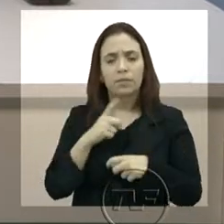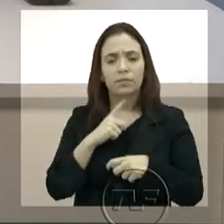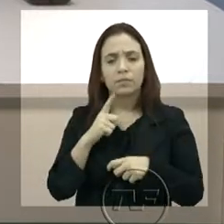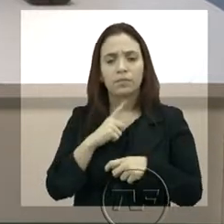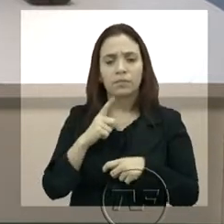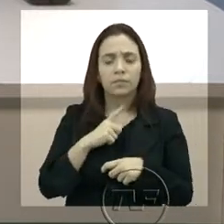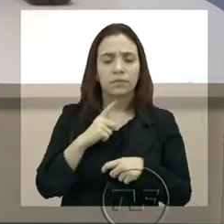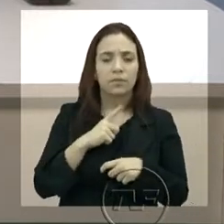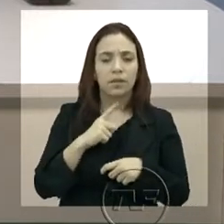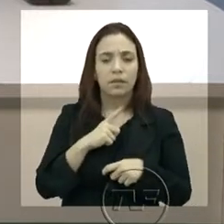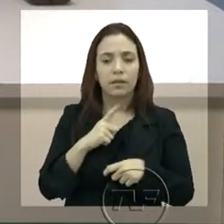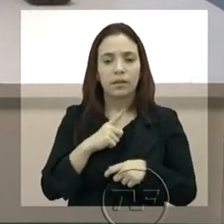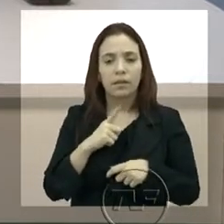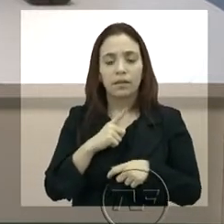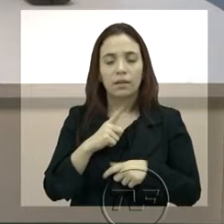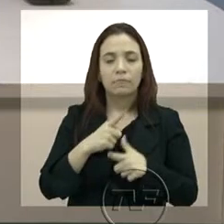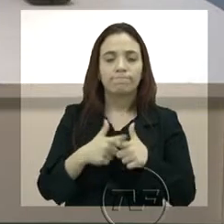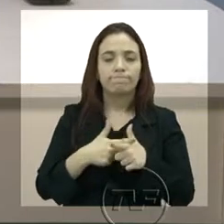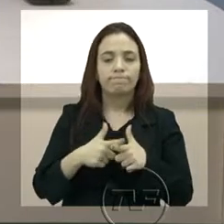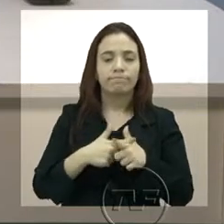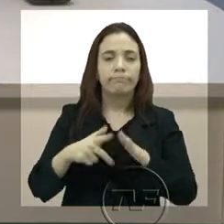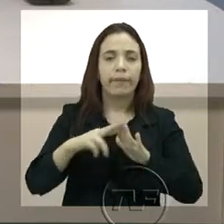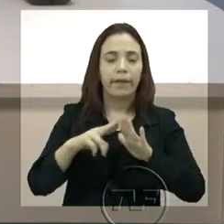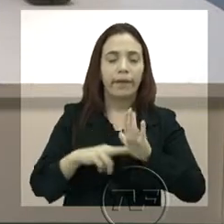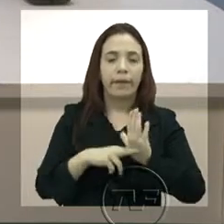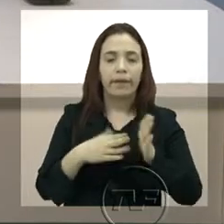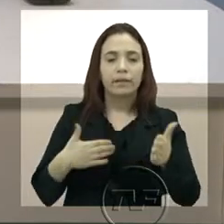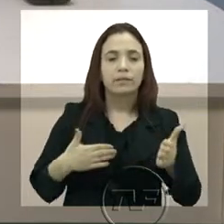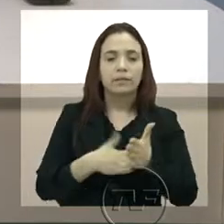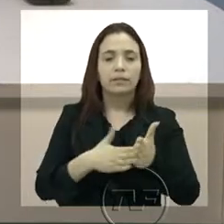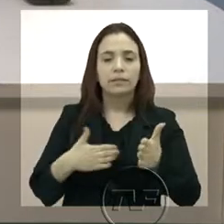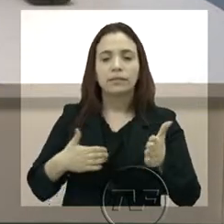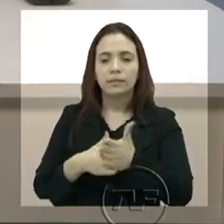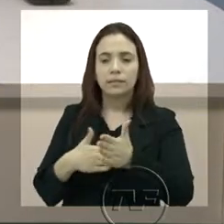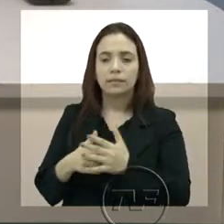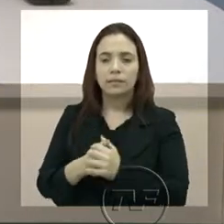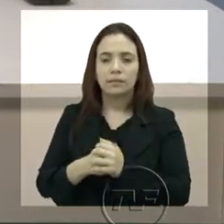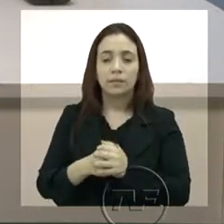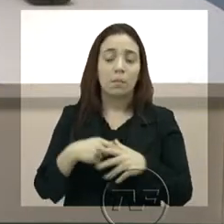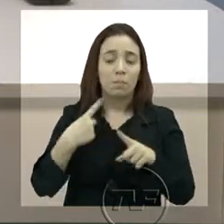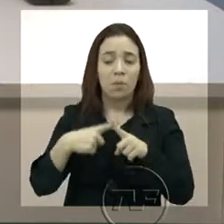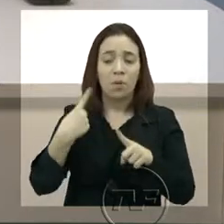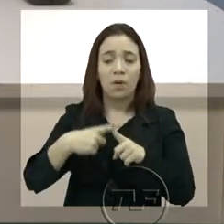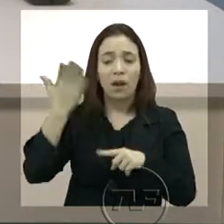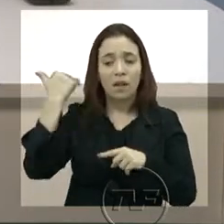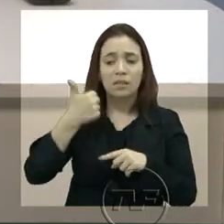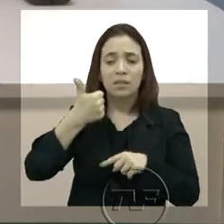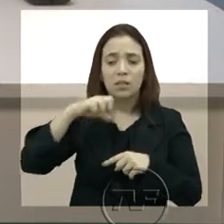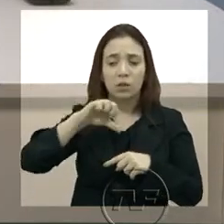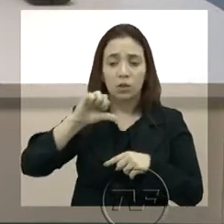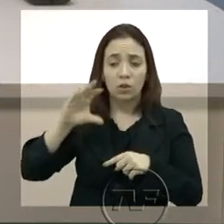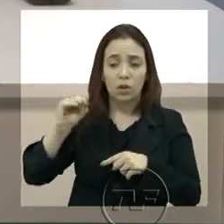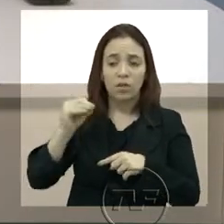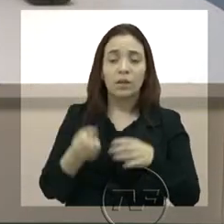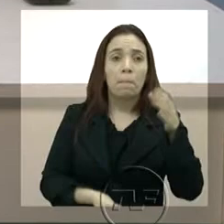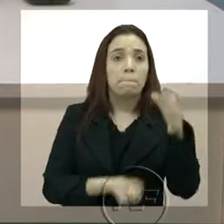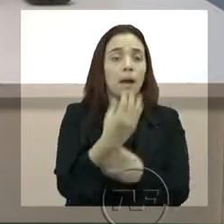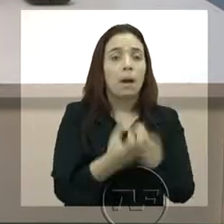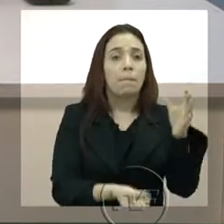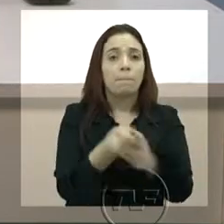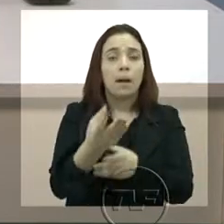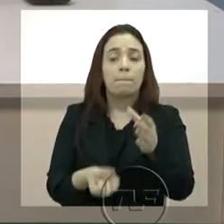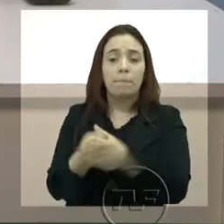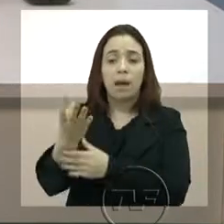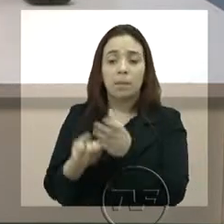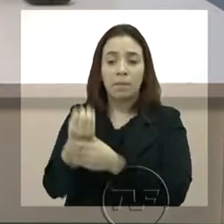muitos litígios entre municípios com relação porque houve uma farra limites. muito grande nos anos 90 de criação de municípios que literalmente